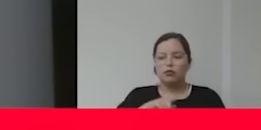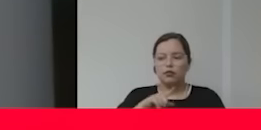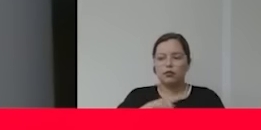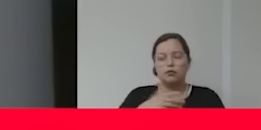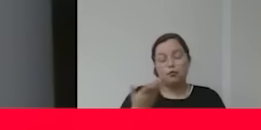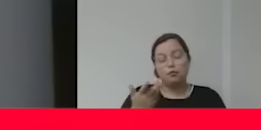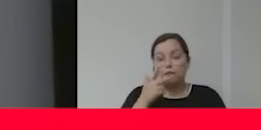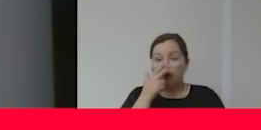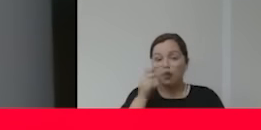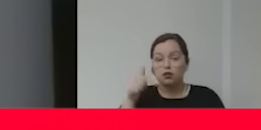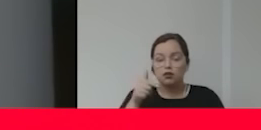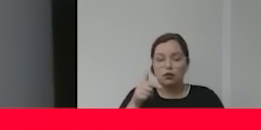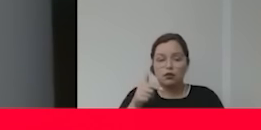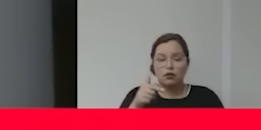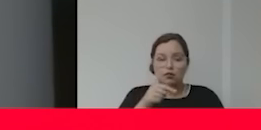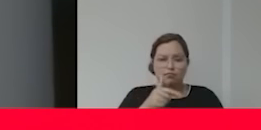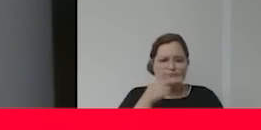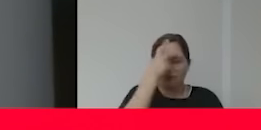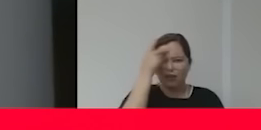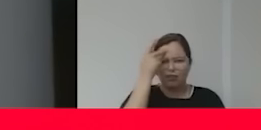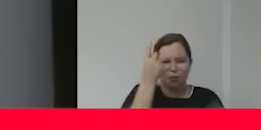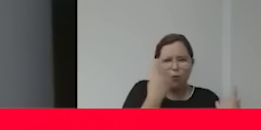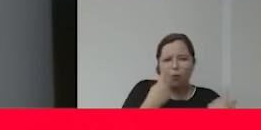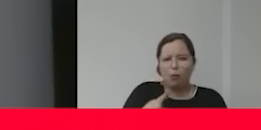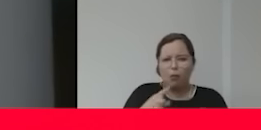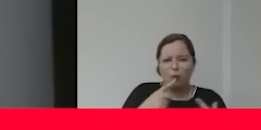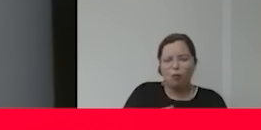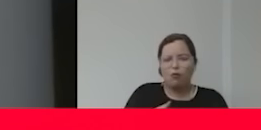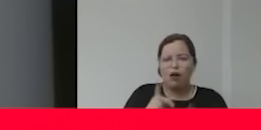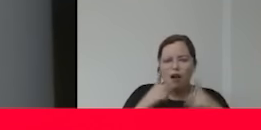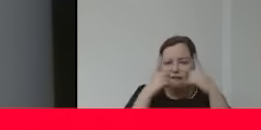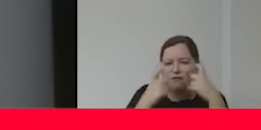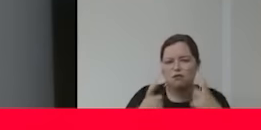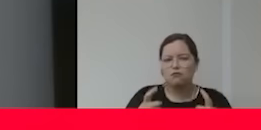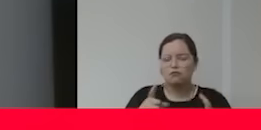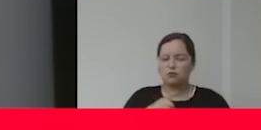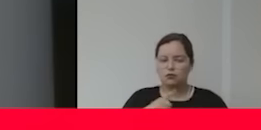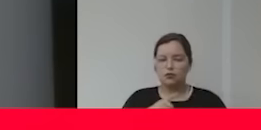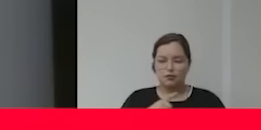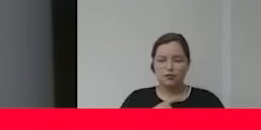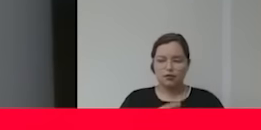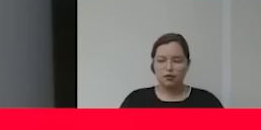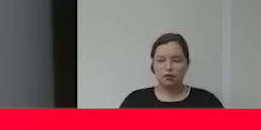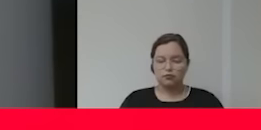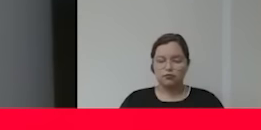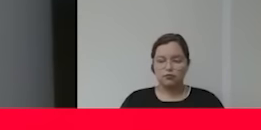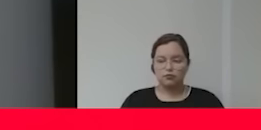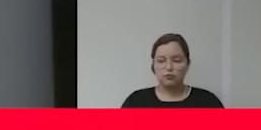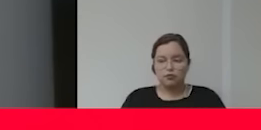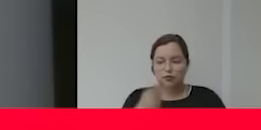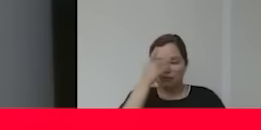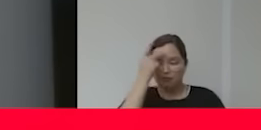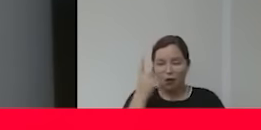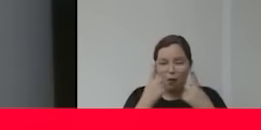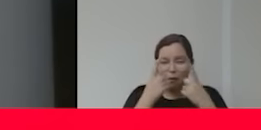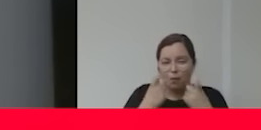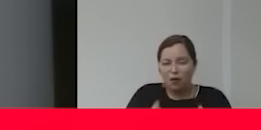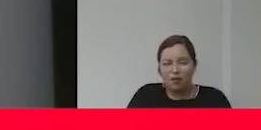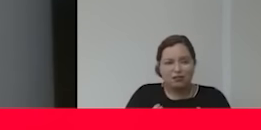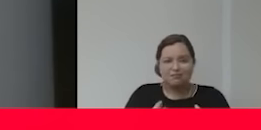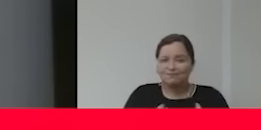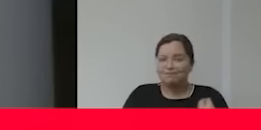até violenta. Eu não consigo me vislumbrar uma pessoa violenta porque quer conviver assim com essa violência. Eu